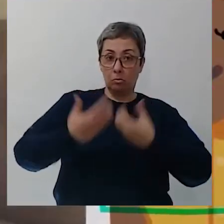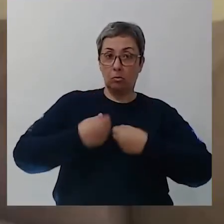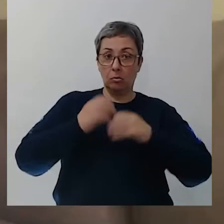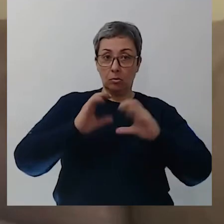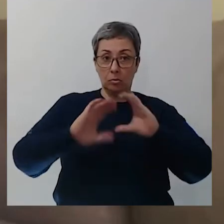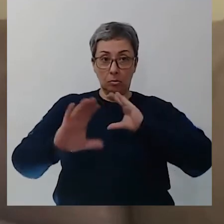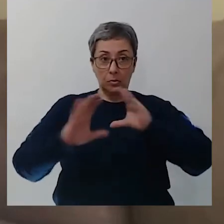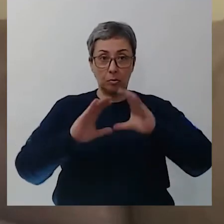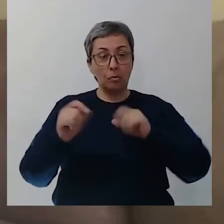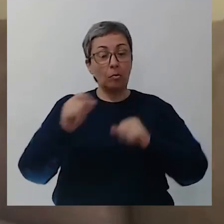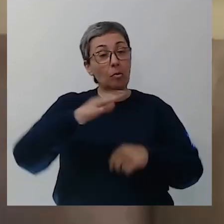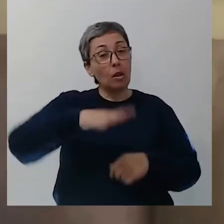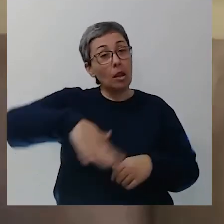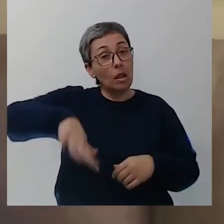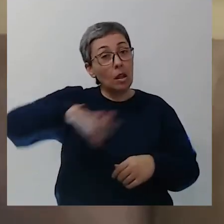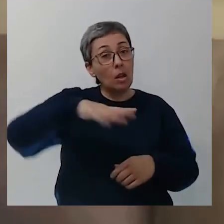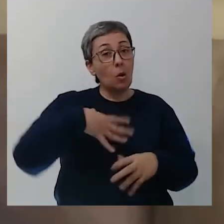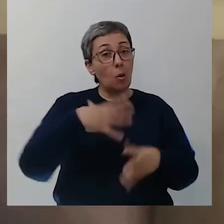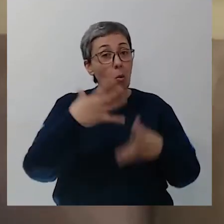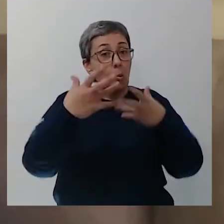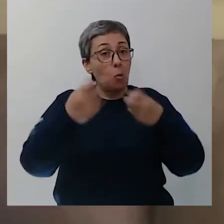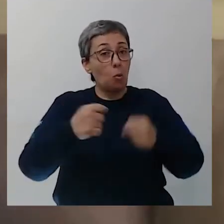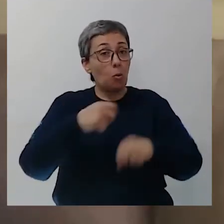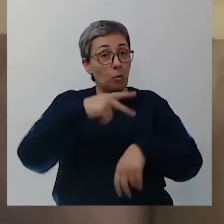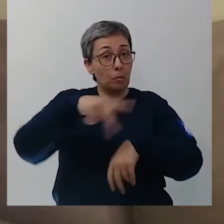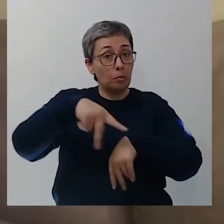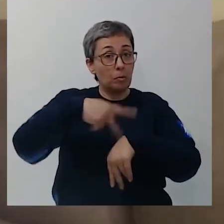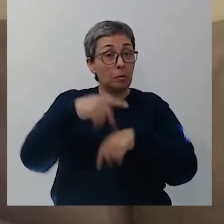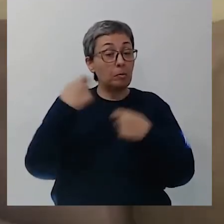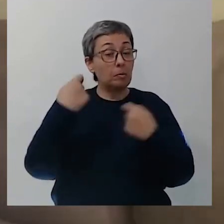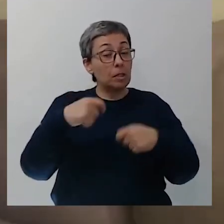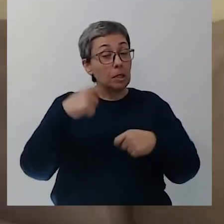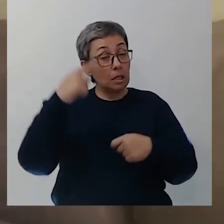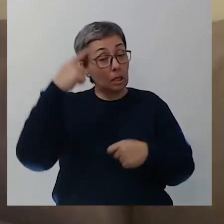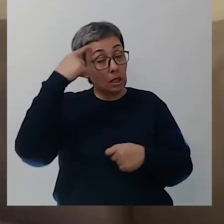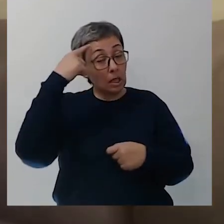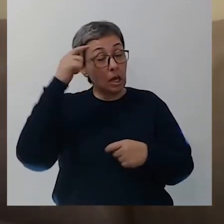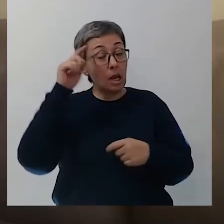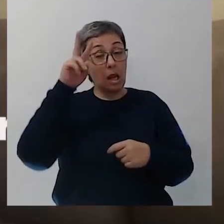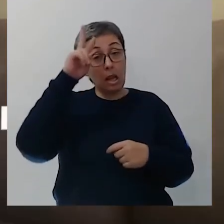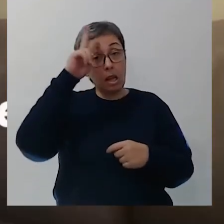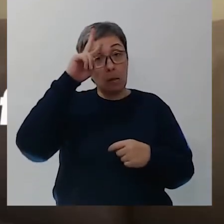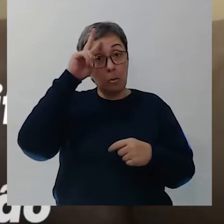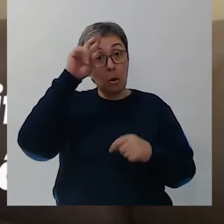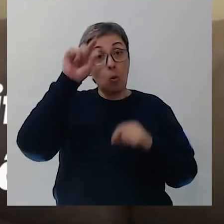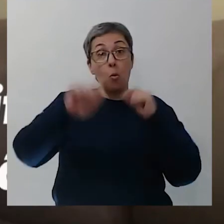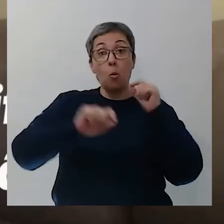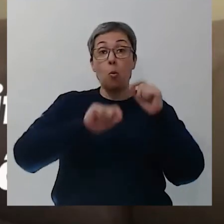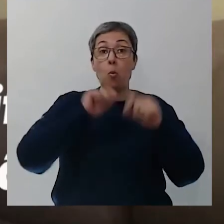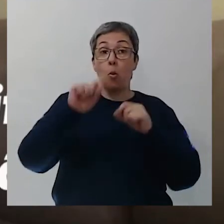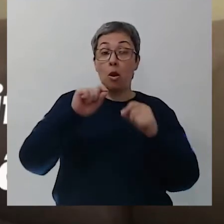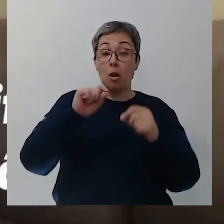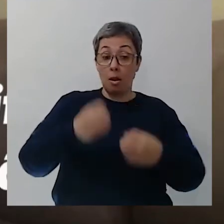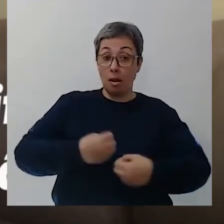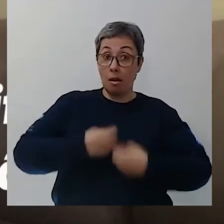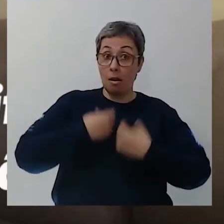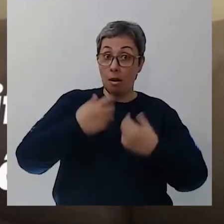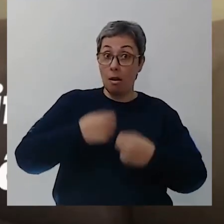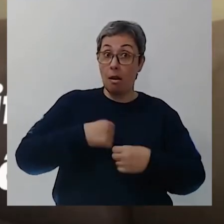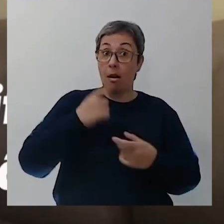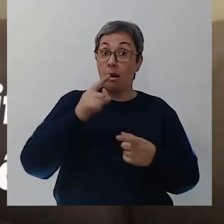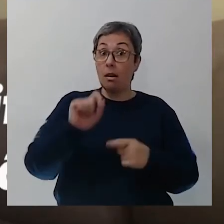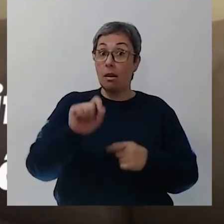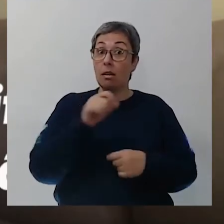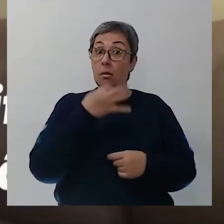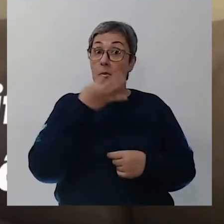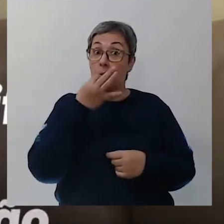essa seja uma ideia geral, aceita por diversos países, é preciso lembrar que a noção do que é liberdade de expressão varia